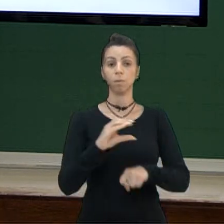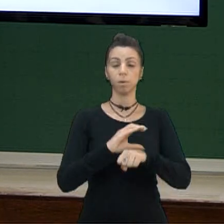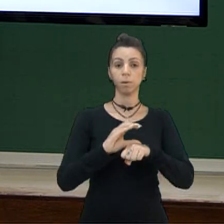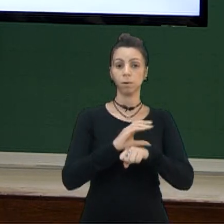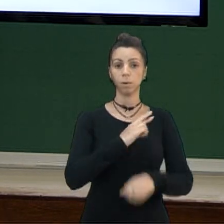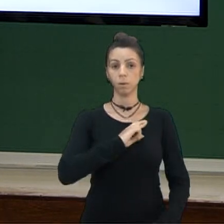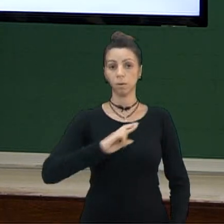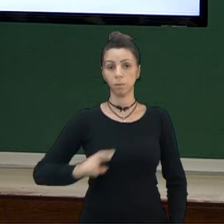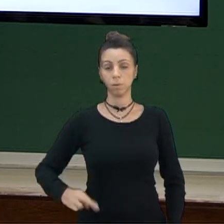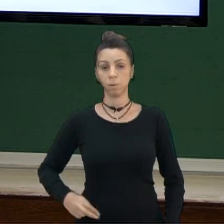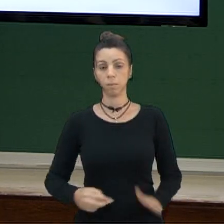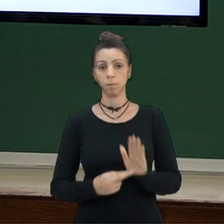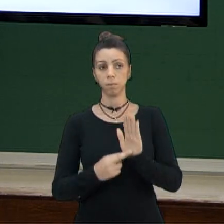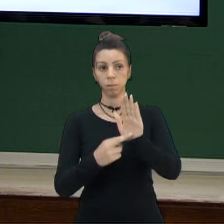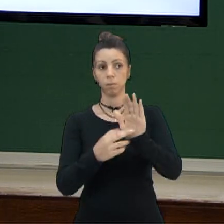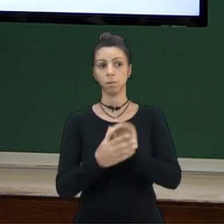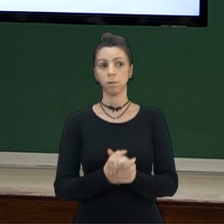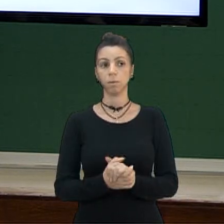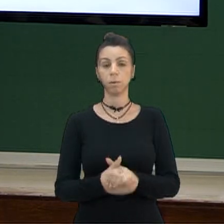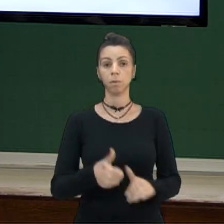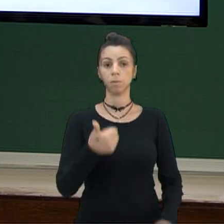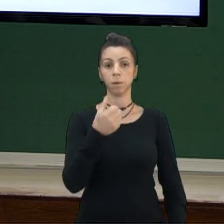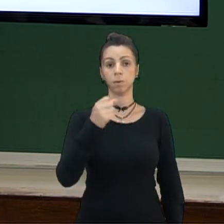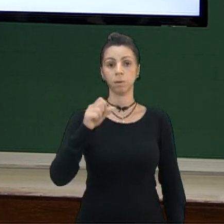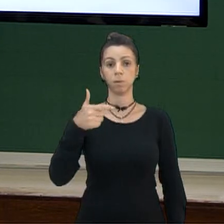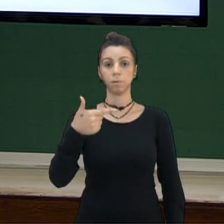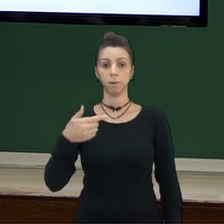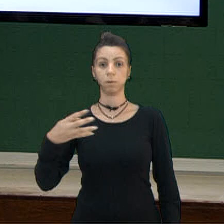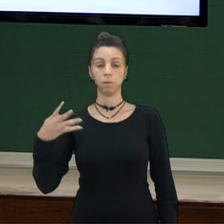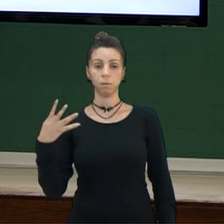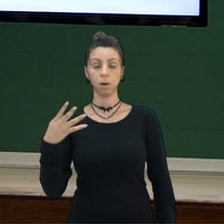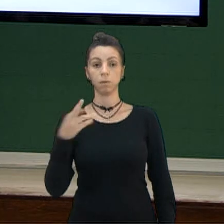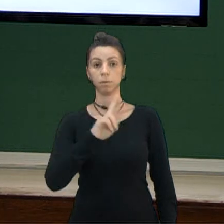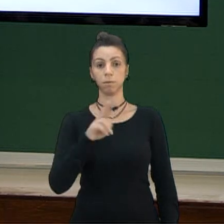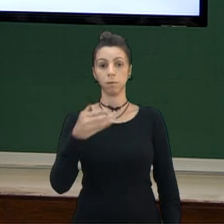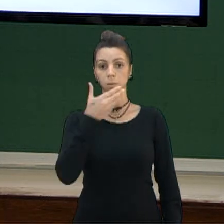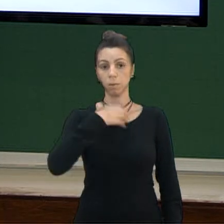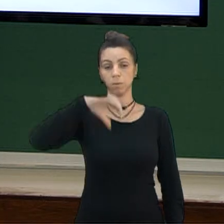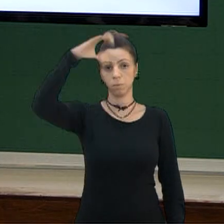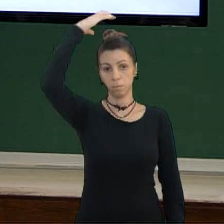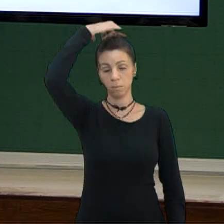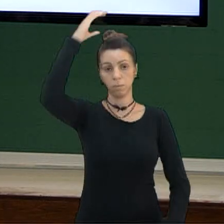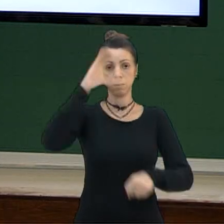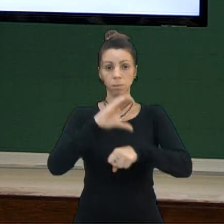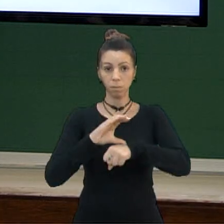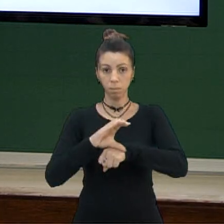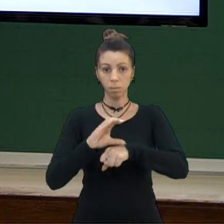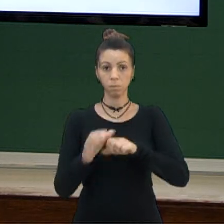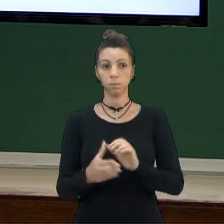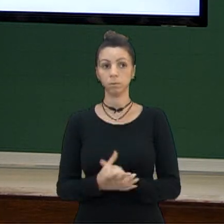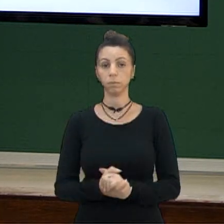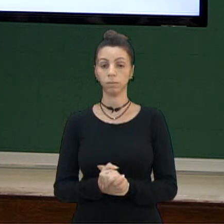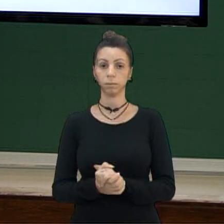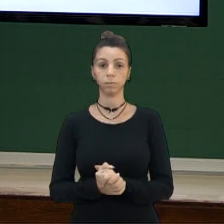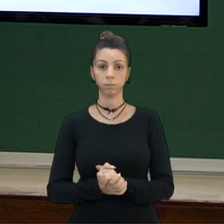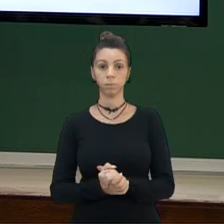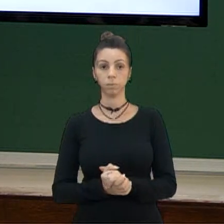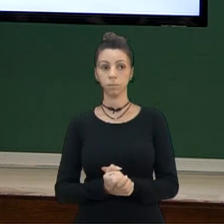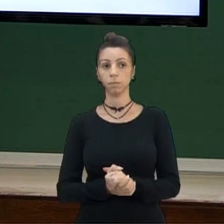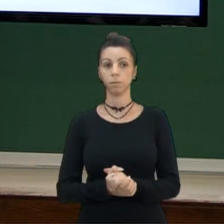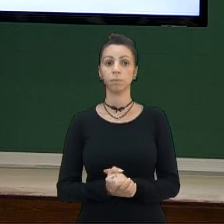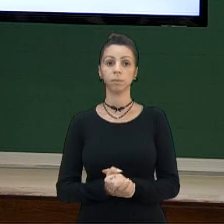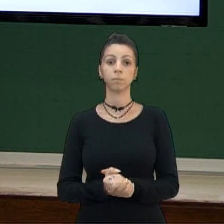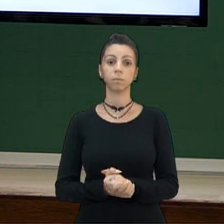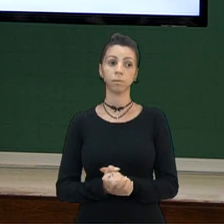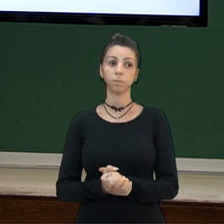Constituição de 1824, chamada de Constituição Imperial? Na realidade, foi a